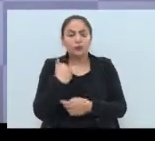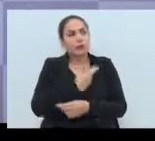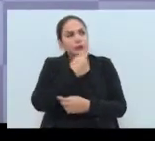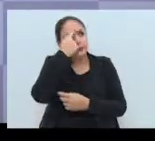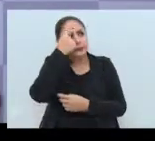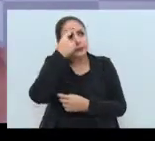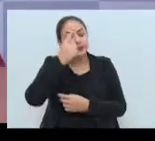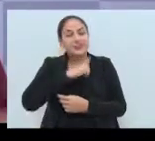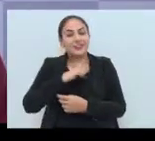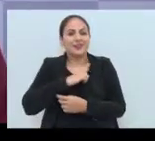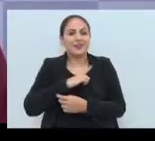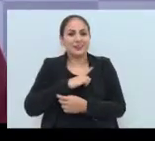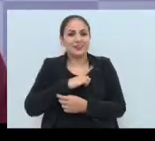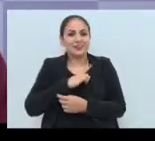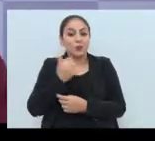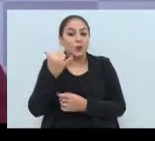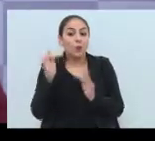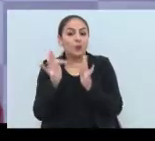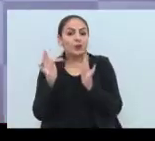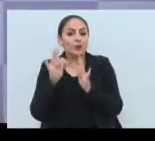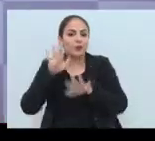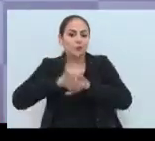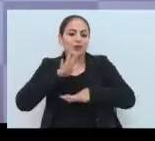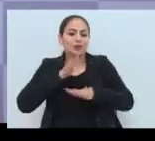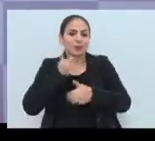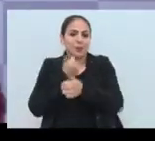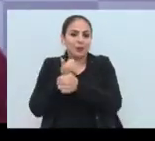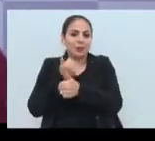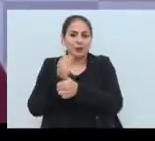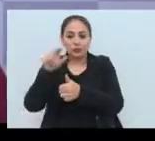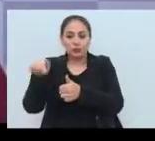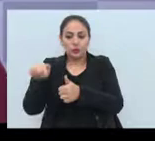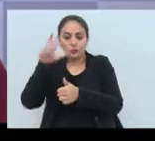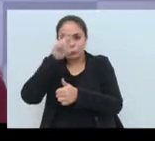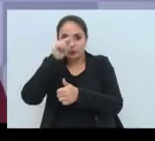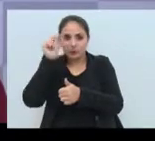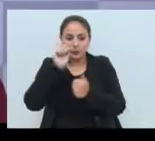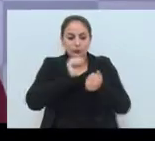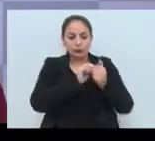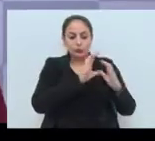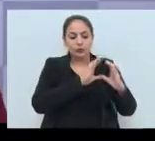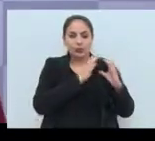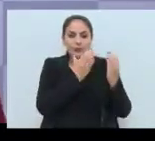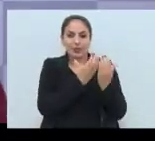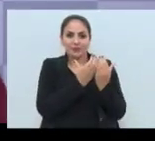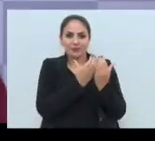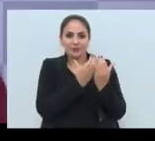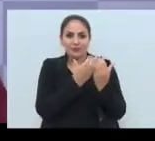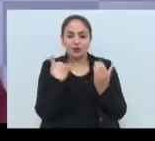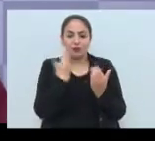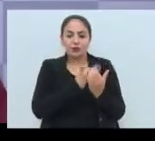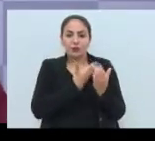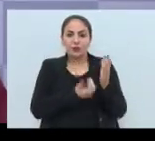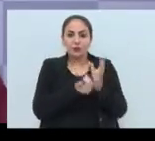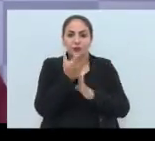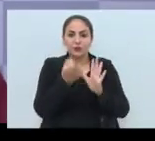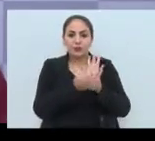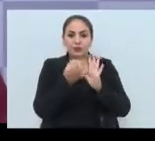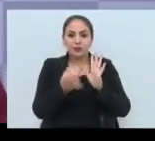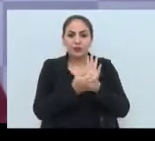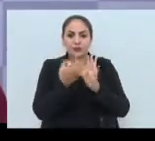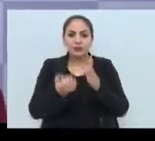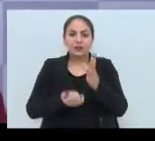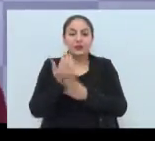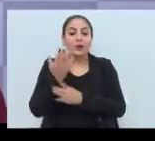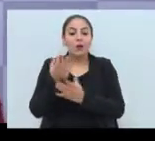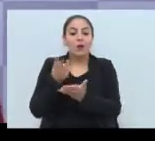criar um canal mais próximo do Poder Executivo, né, com a comunidade, né? Então nós criamos a indicação com